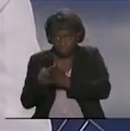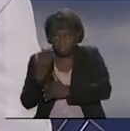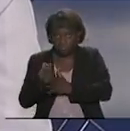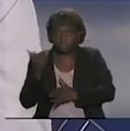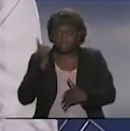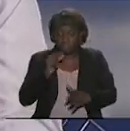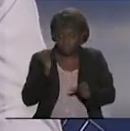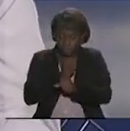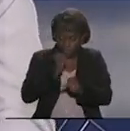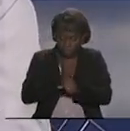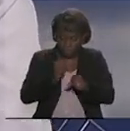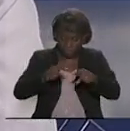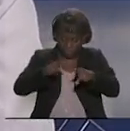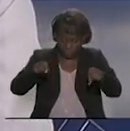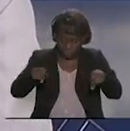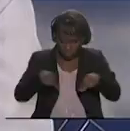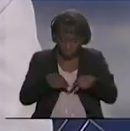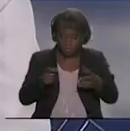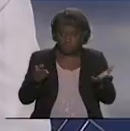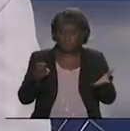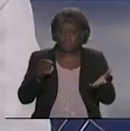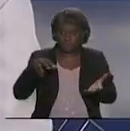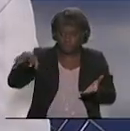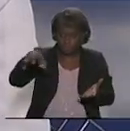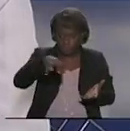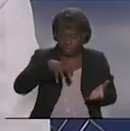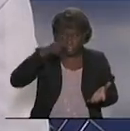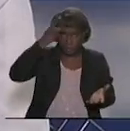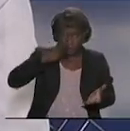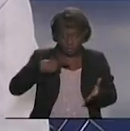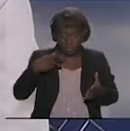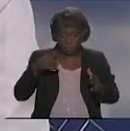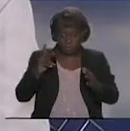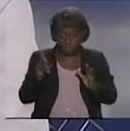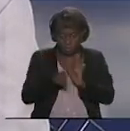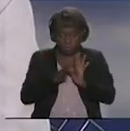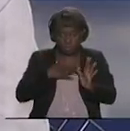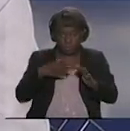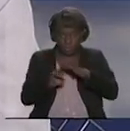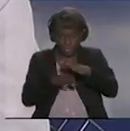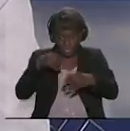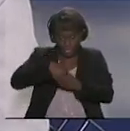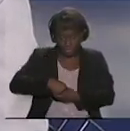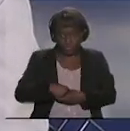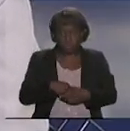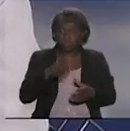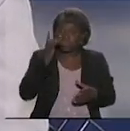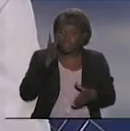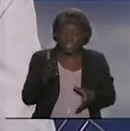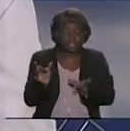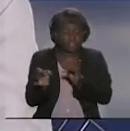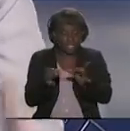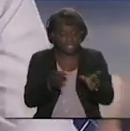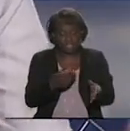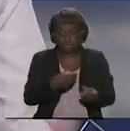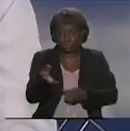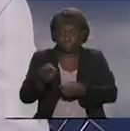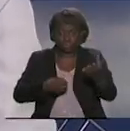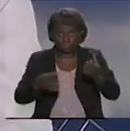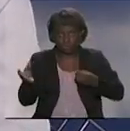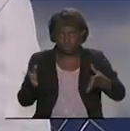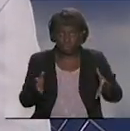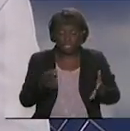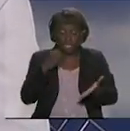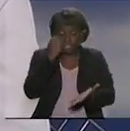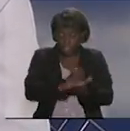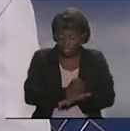ou produtores, que constroem o entreposto na própria propriedade deles, isso facilita o